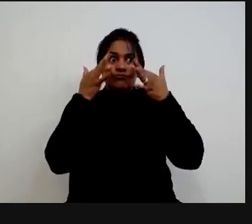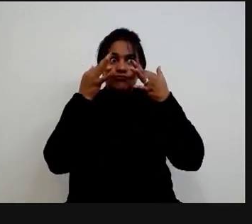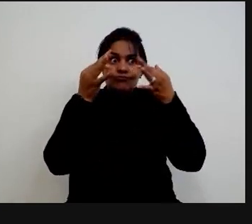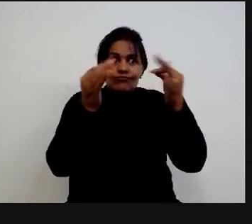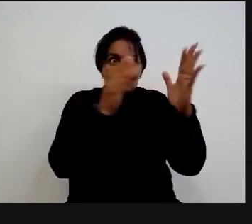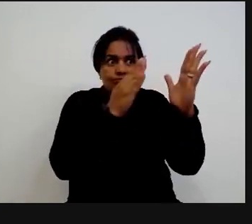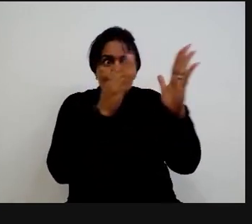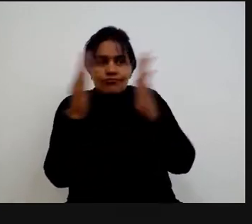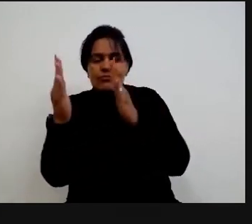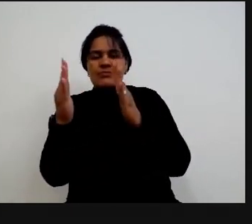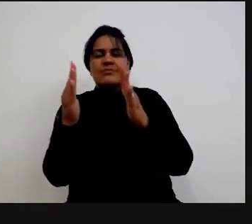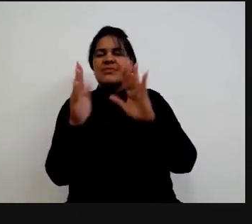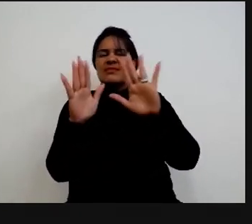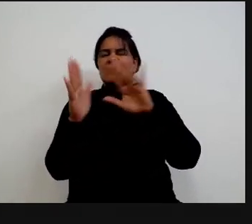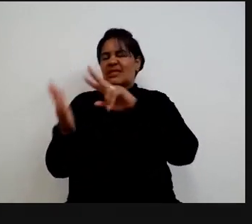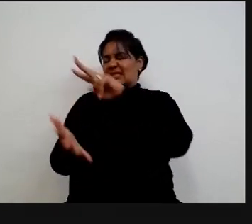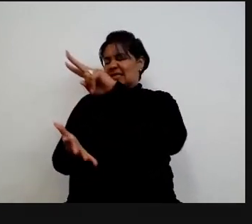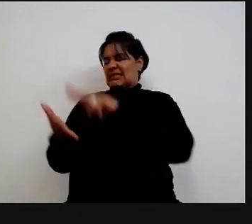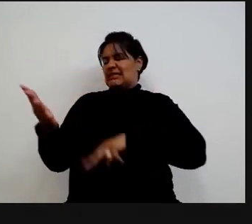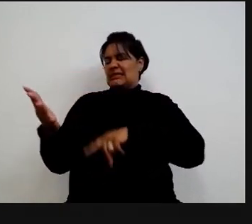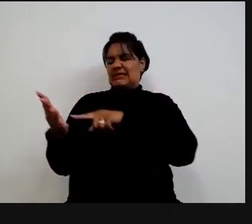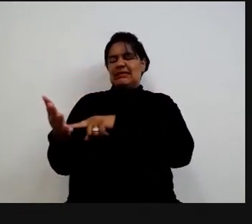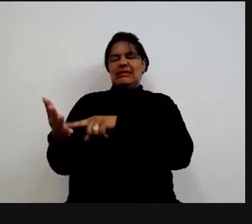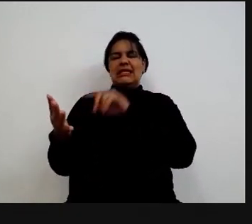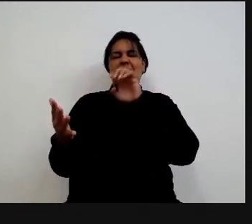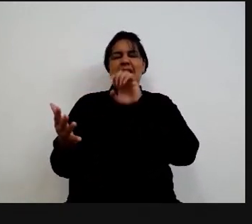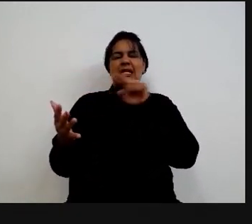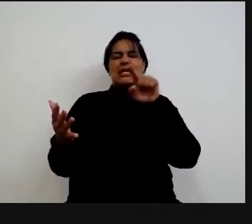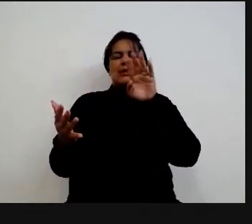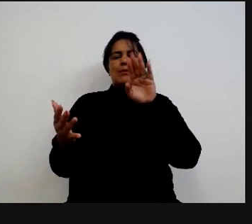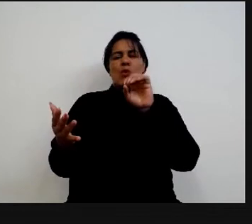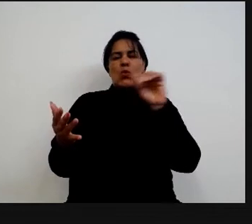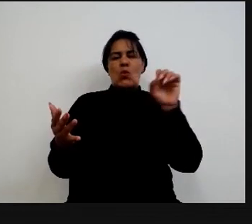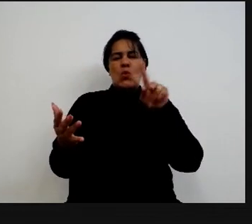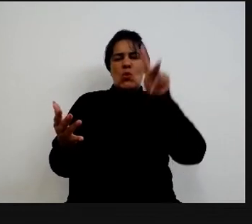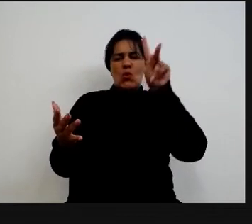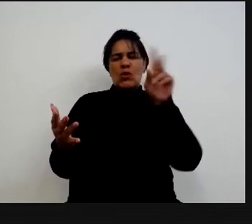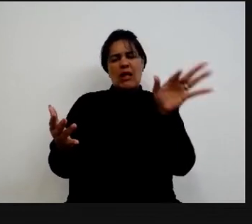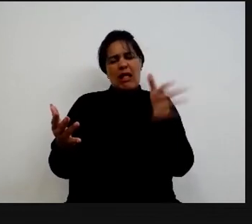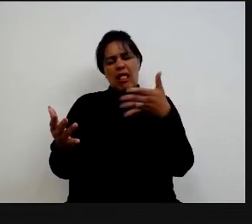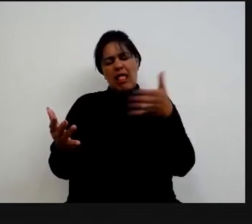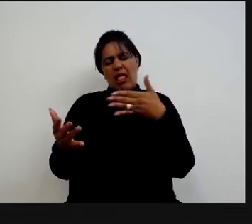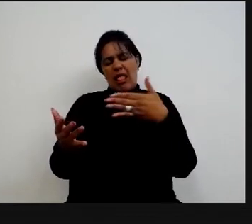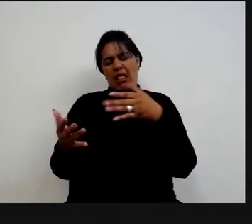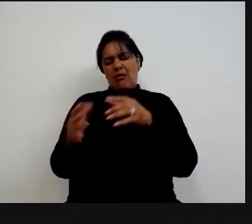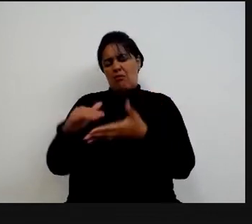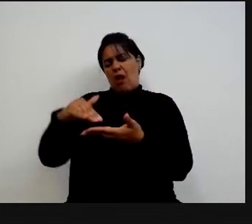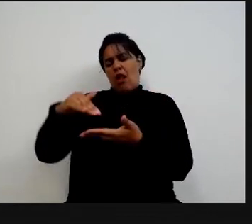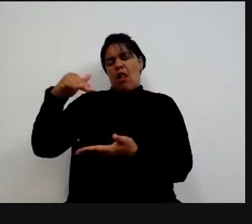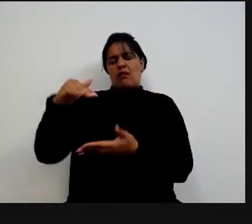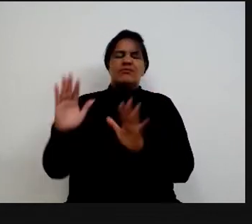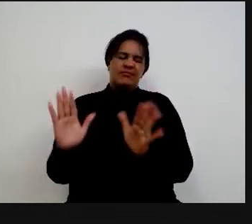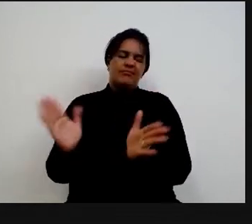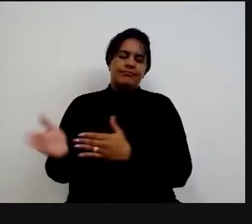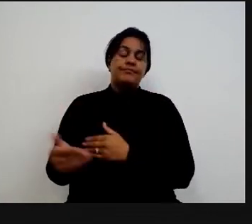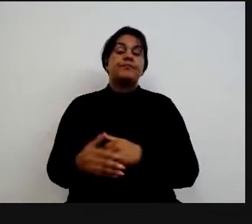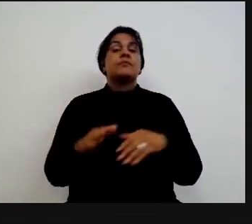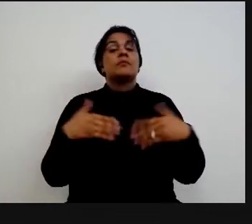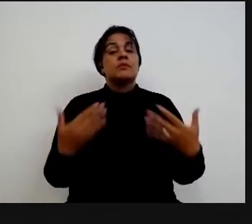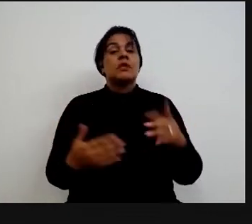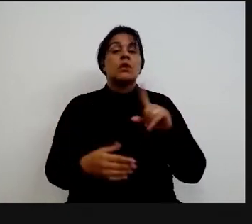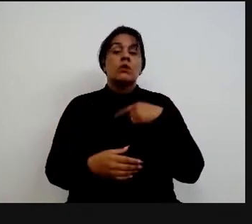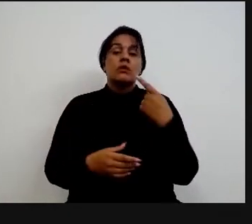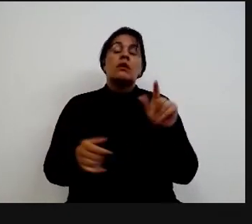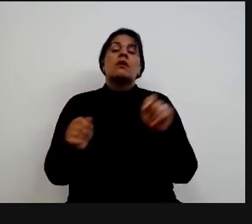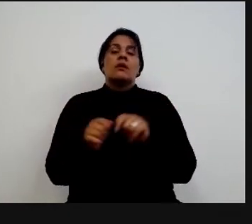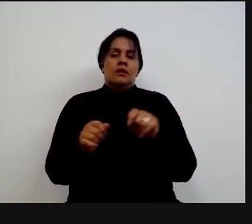você realmente ler um e-book de 50 páginas, né? Então, a aprendizagem organizacional lá funciona muito com a gestão do conhecimento.